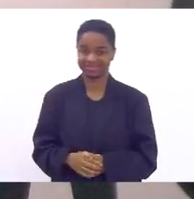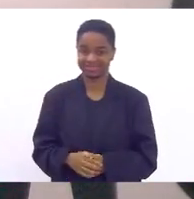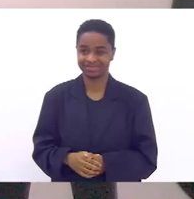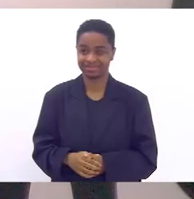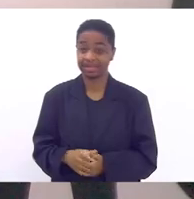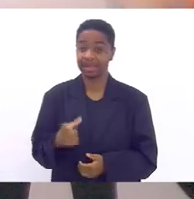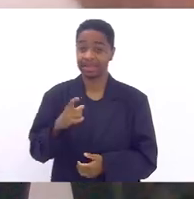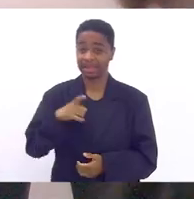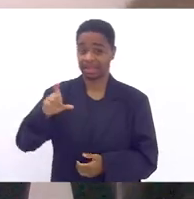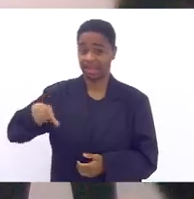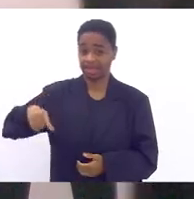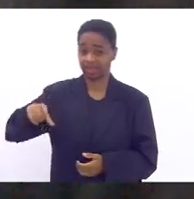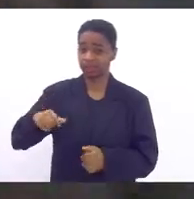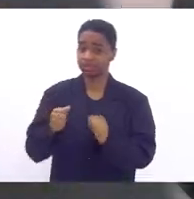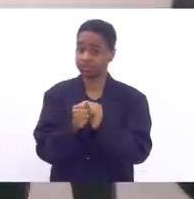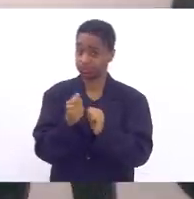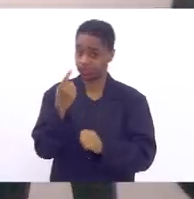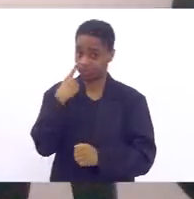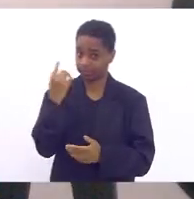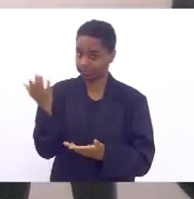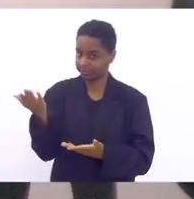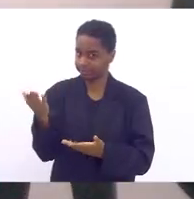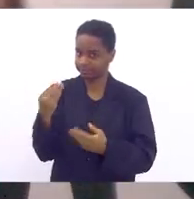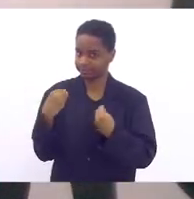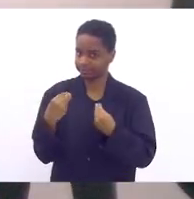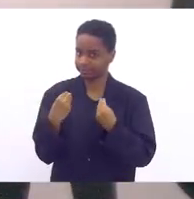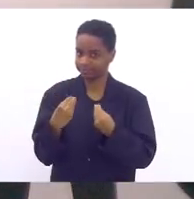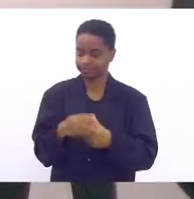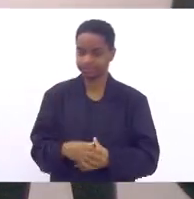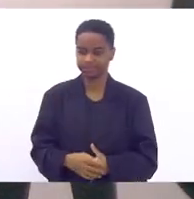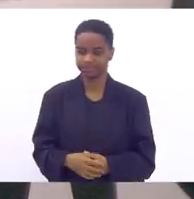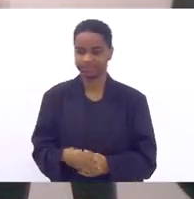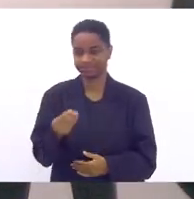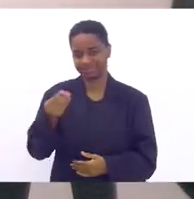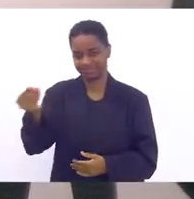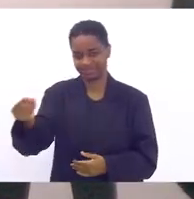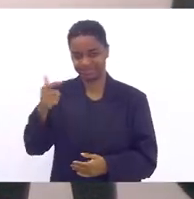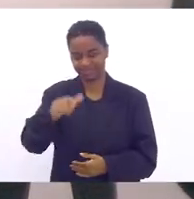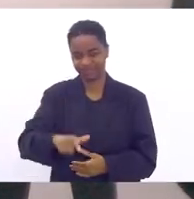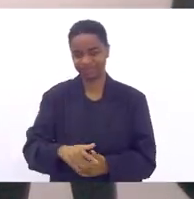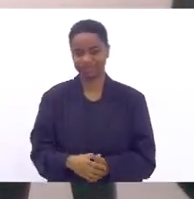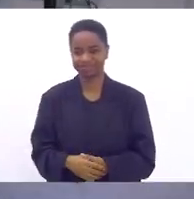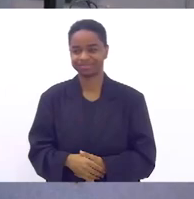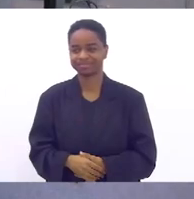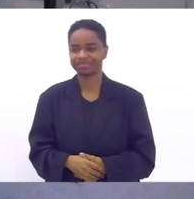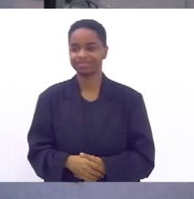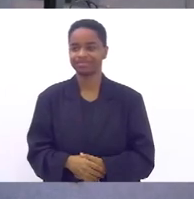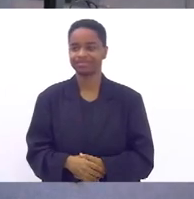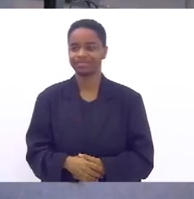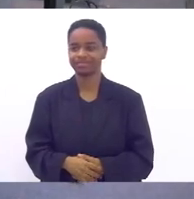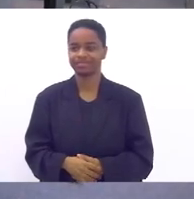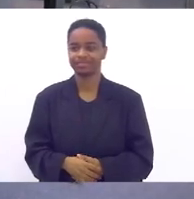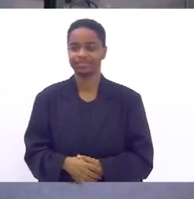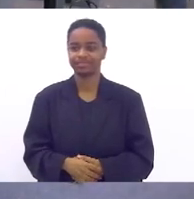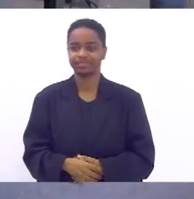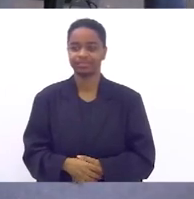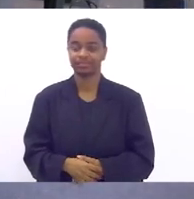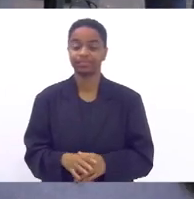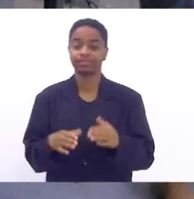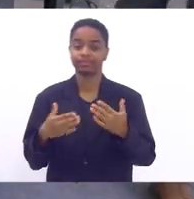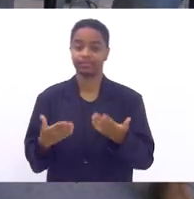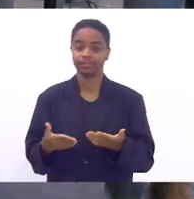crédito isso eu não tinha visto ório que viu tá tá devolvido aqui então com a palavra